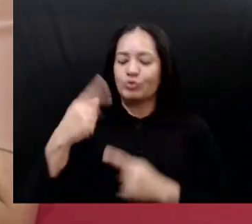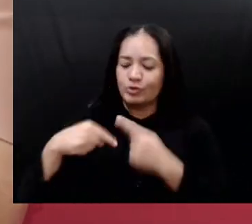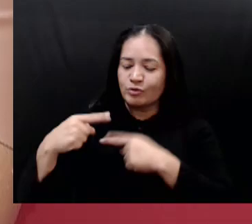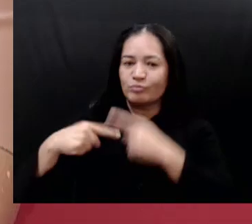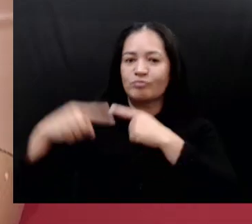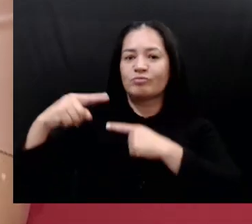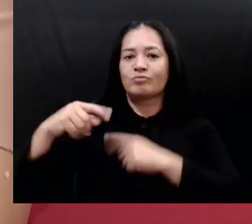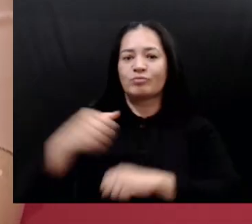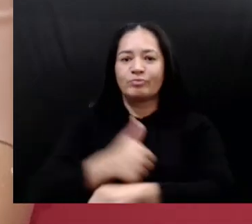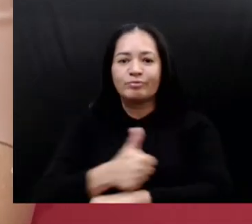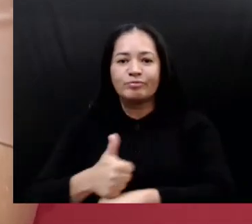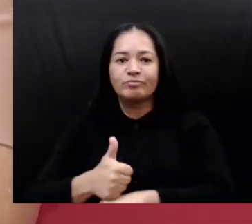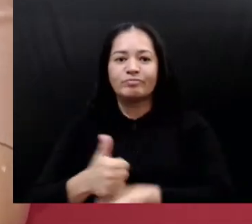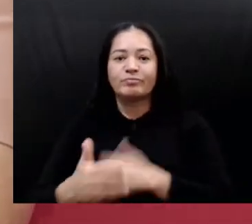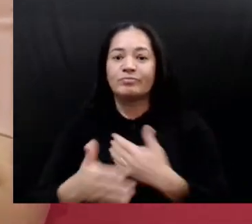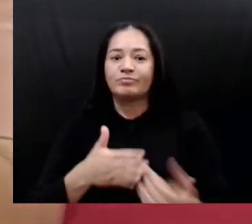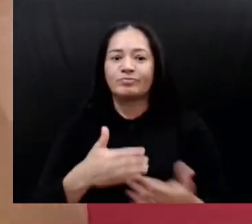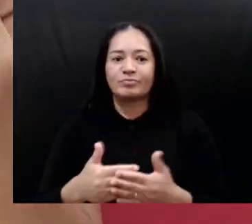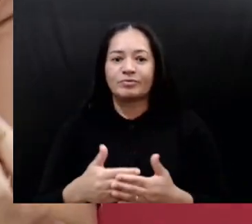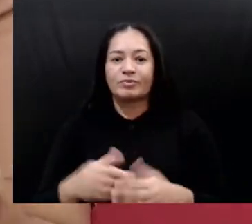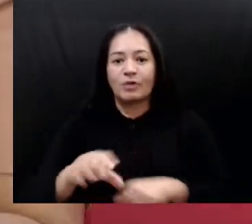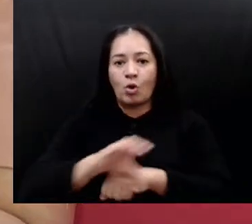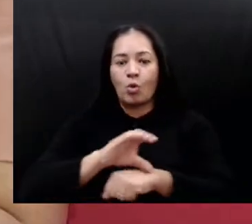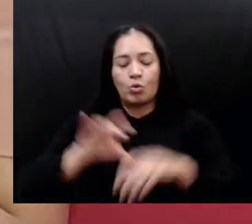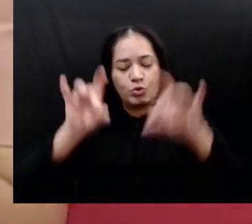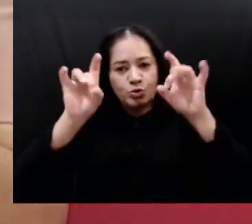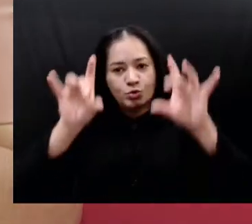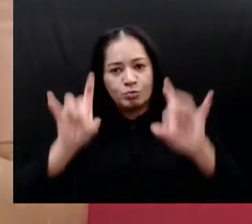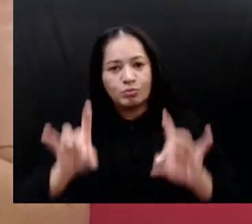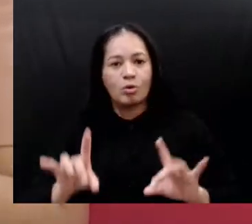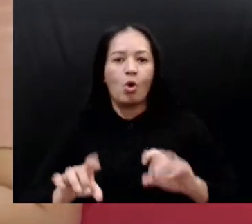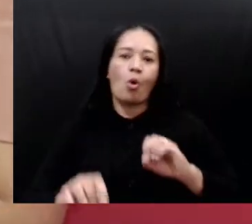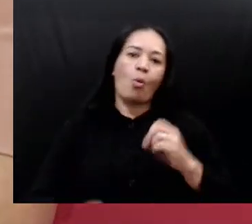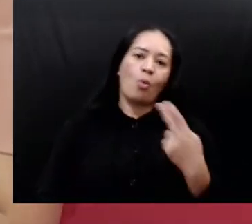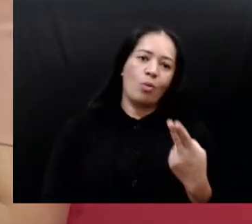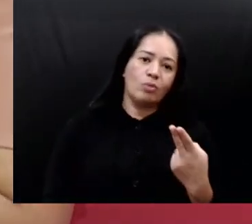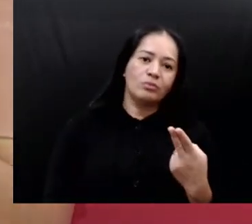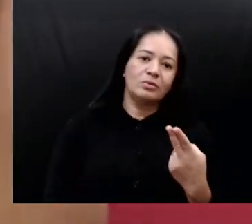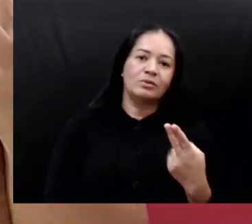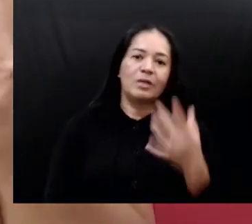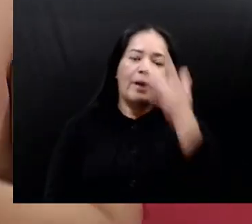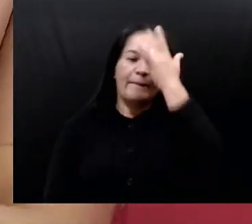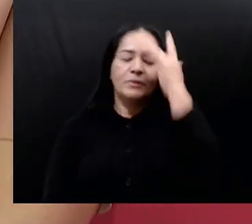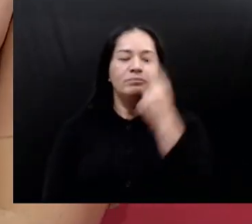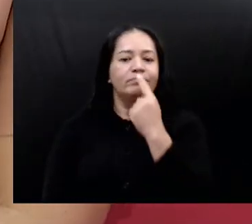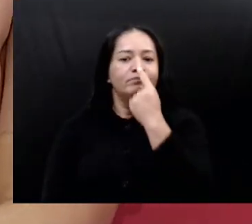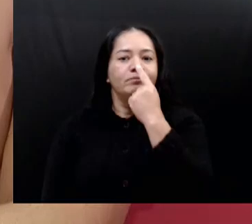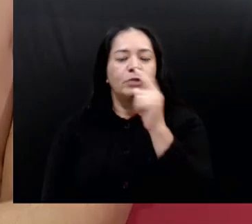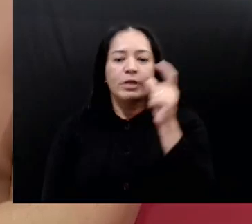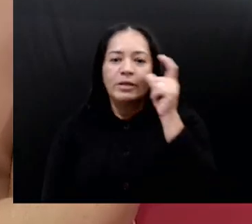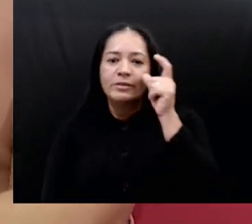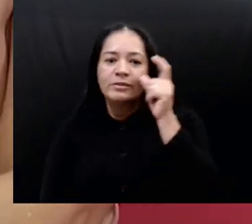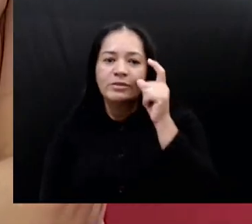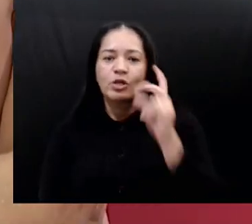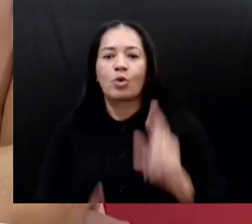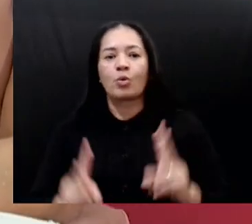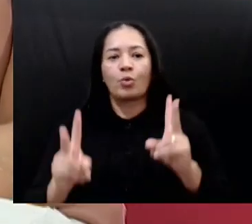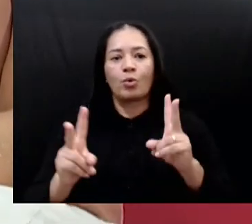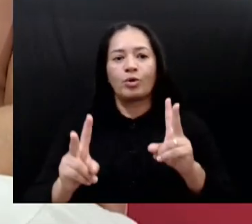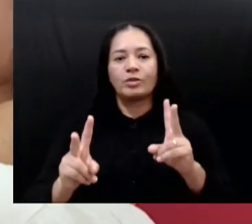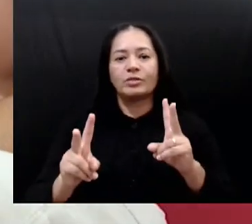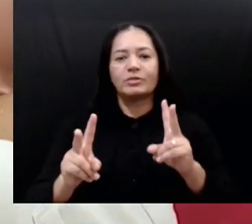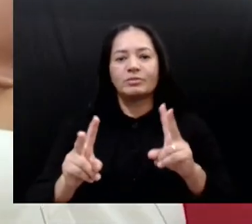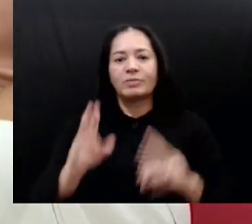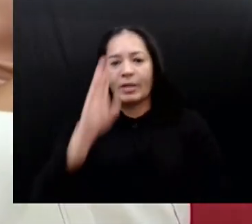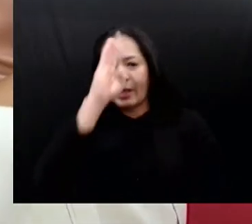seja num curso de especialização ou para quem tem afinidade ou interesse, seguir para uma carreira acadêmica também com curso de